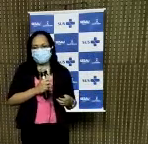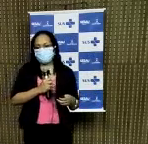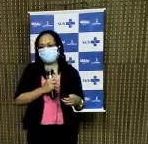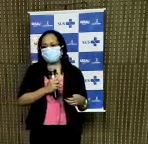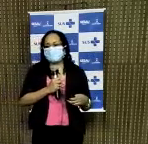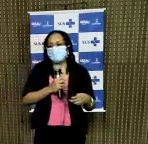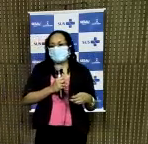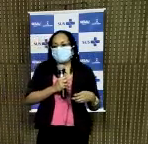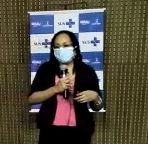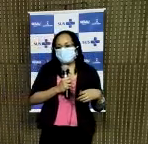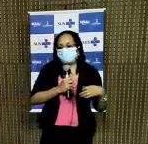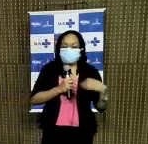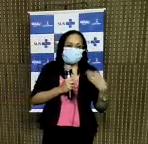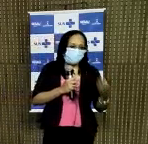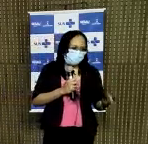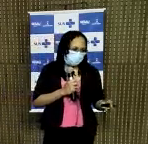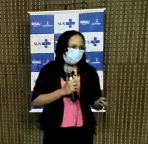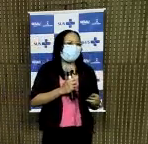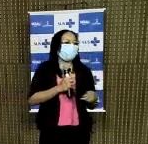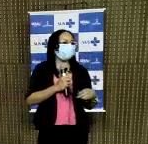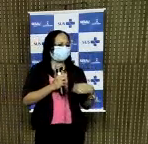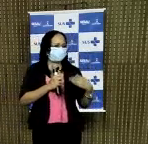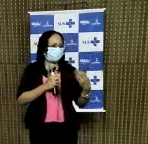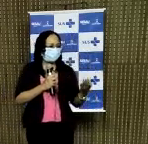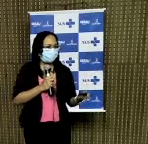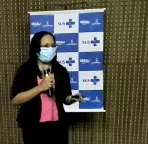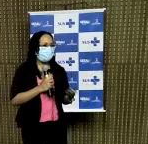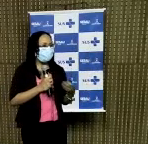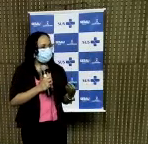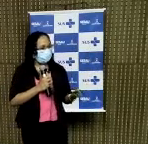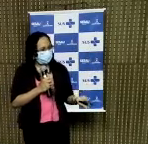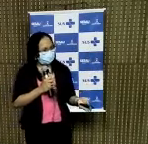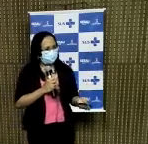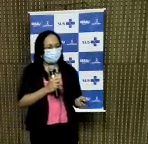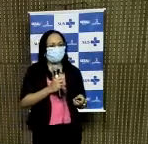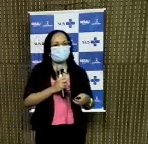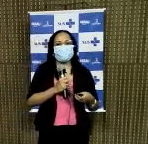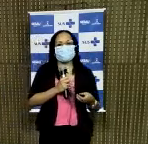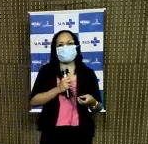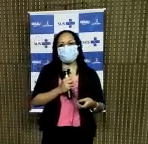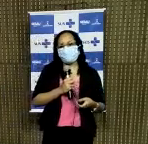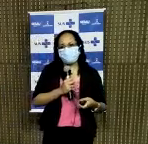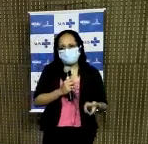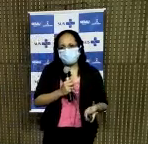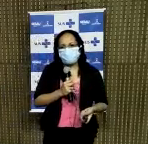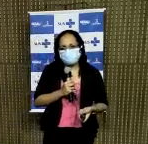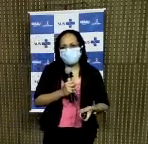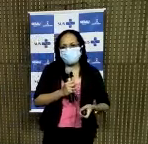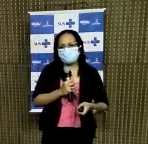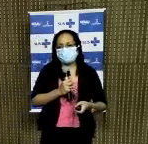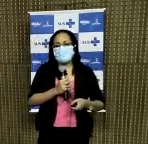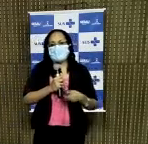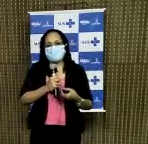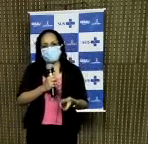né? Então, assim, sempre que possível, né, na maioria das unidades, se fosse possível, colocar um farmacêutico, isso é de extrema